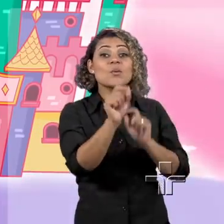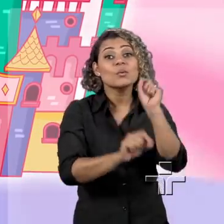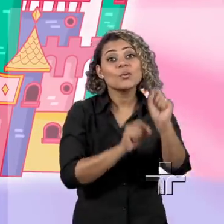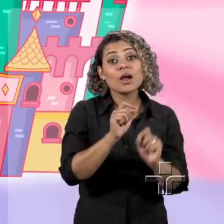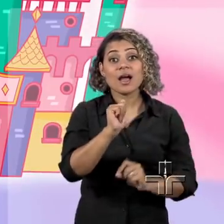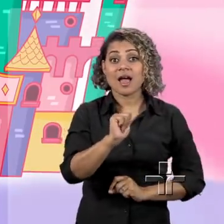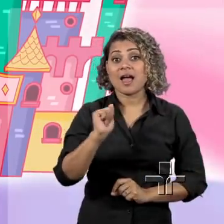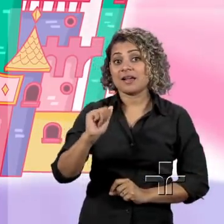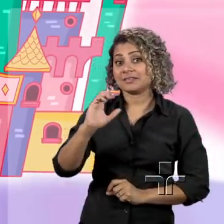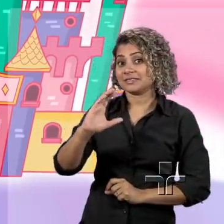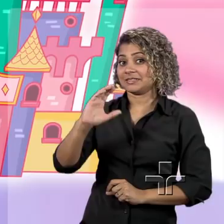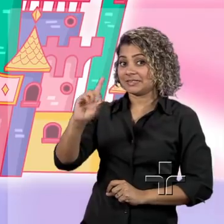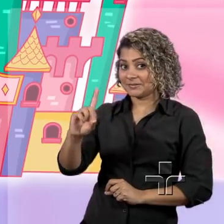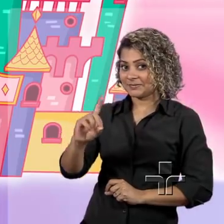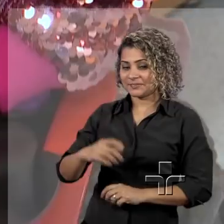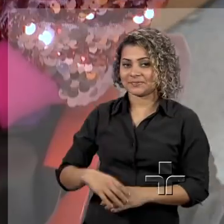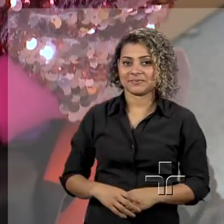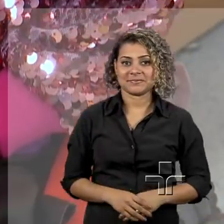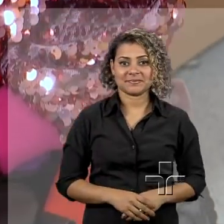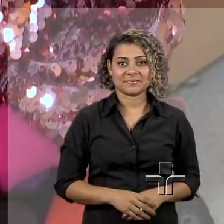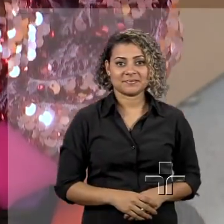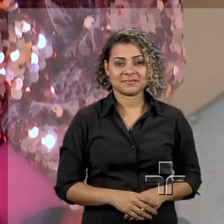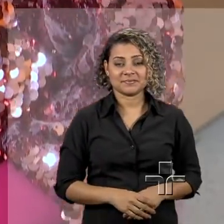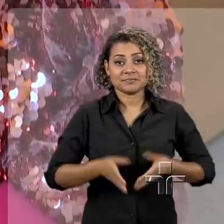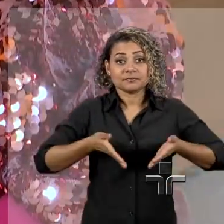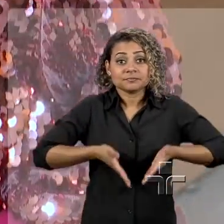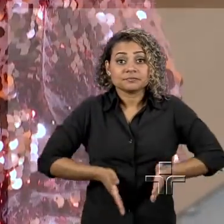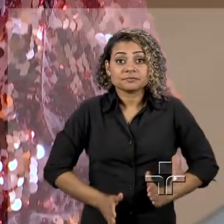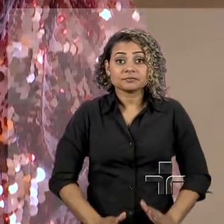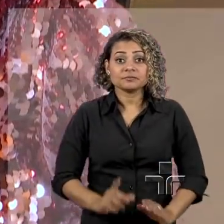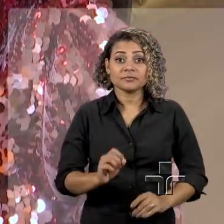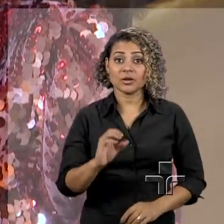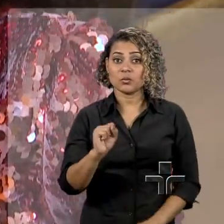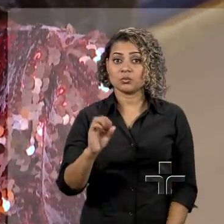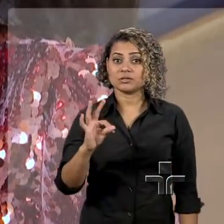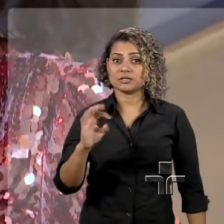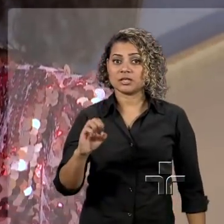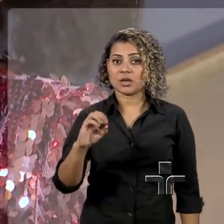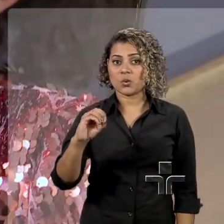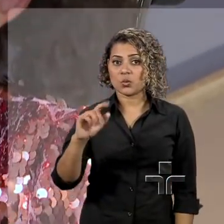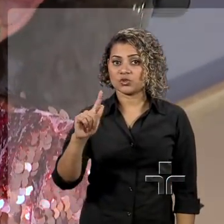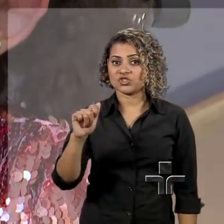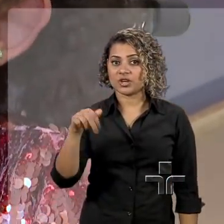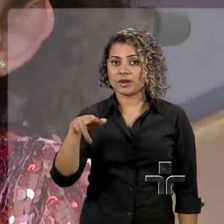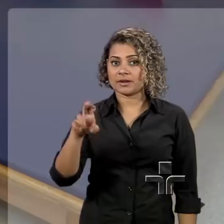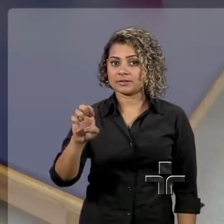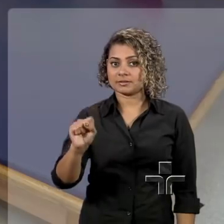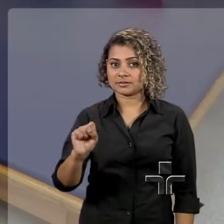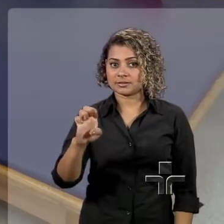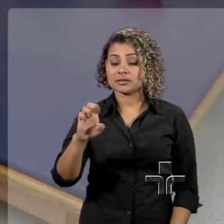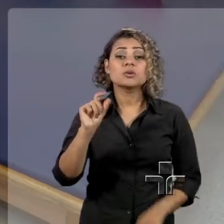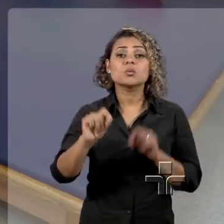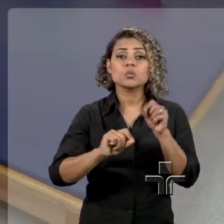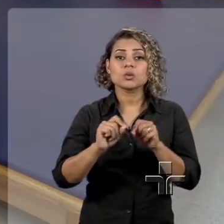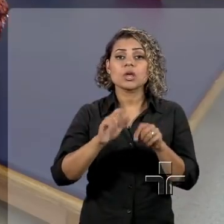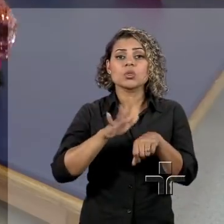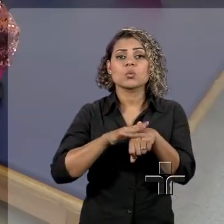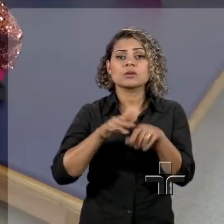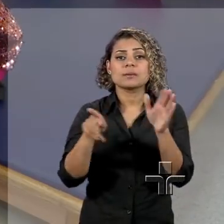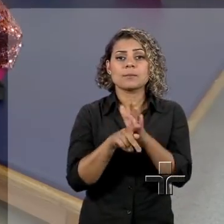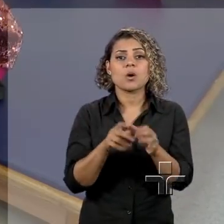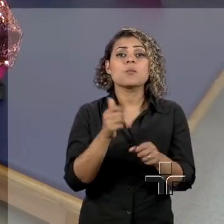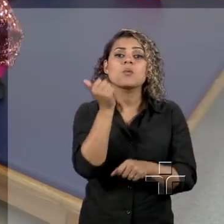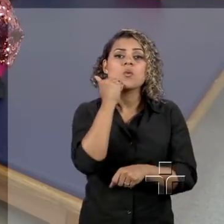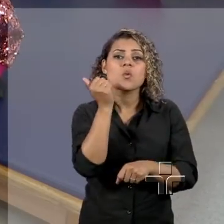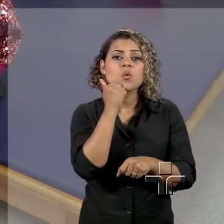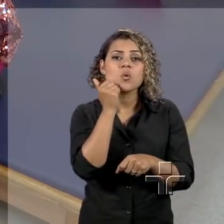da ACD. Ela nasceu com osteogênese imperfeita, mais conhecida como a doença dos ossos